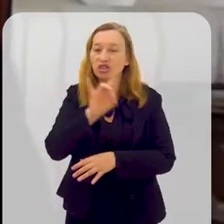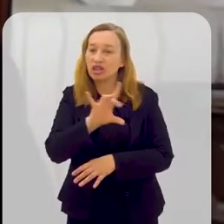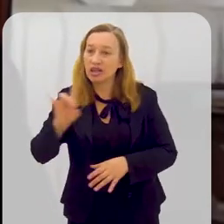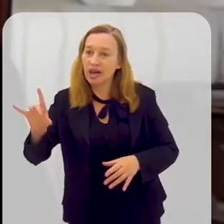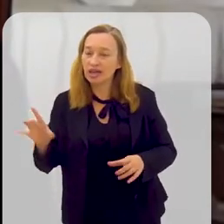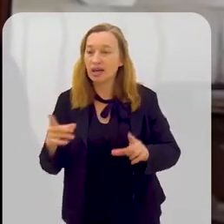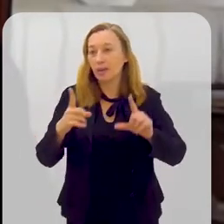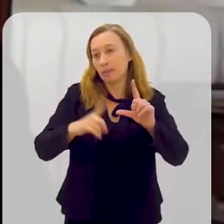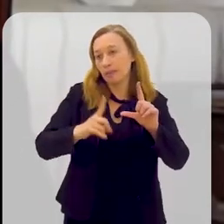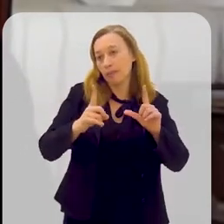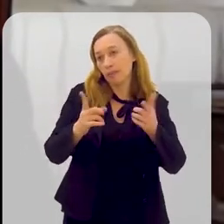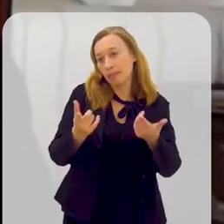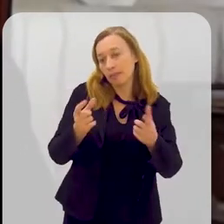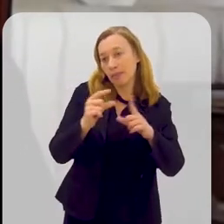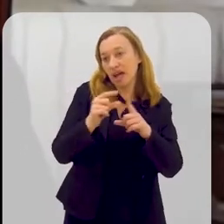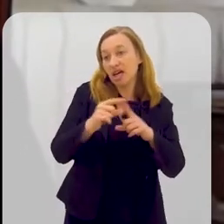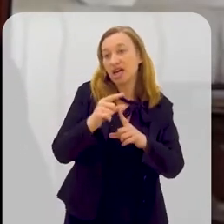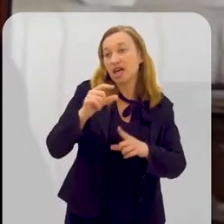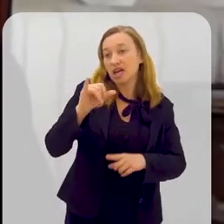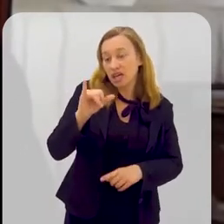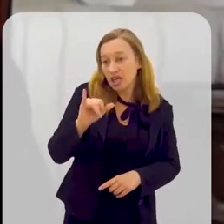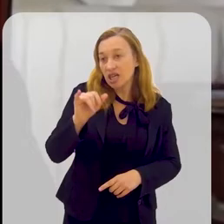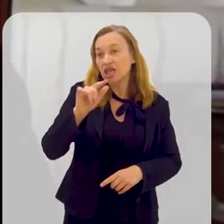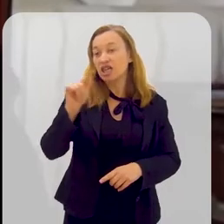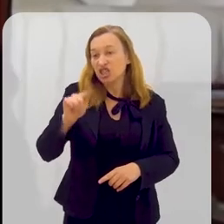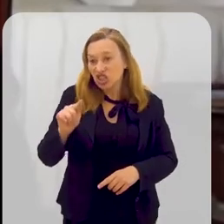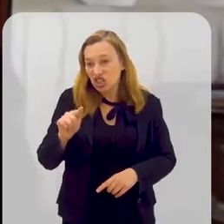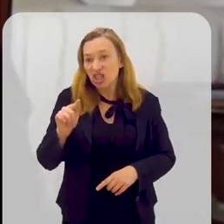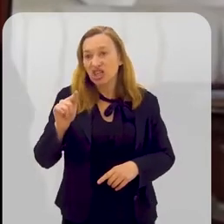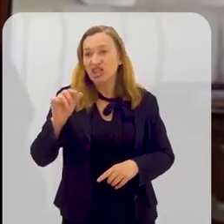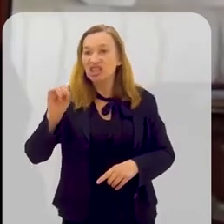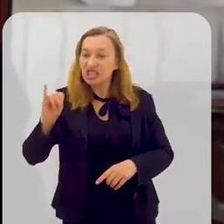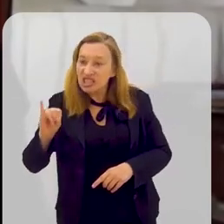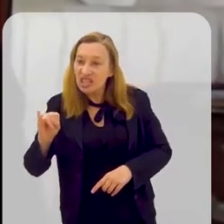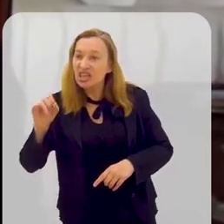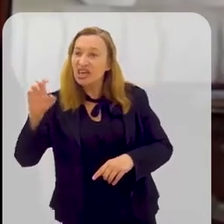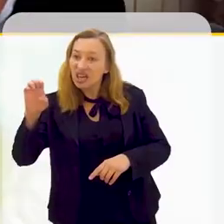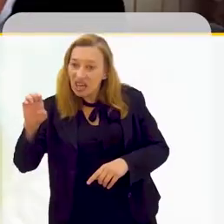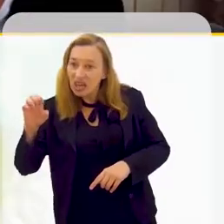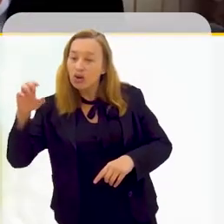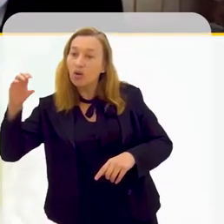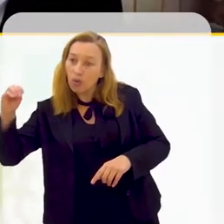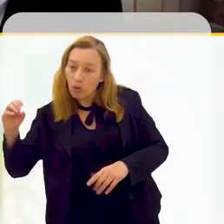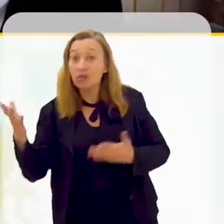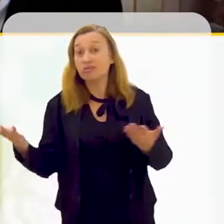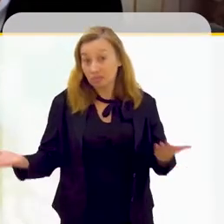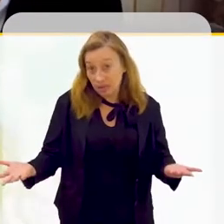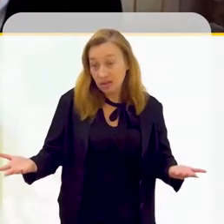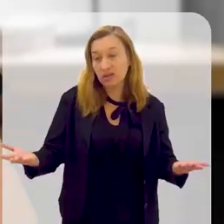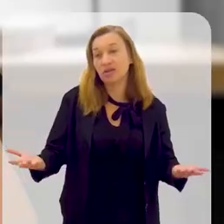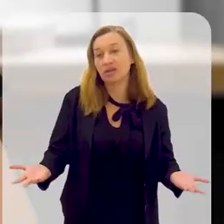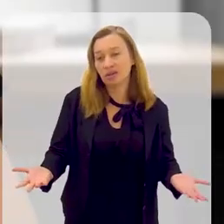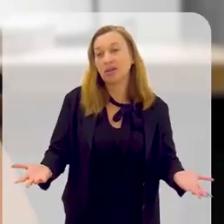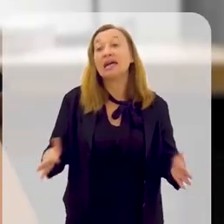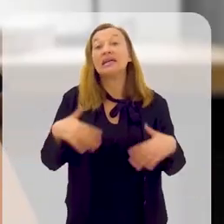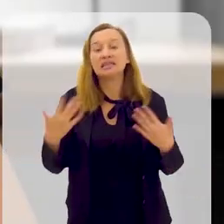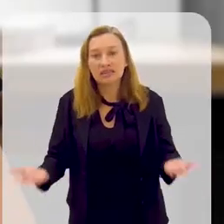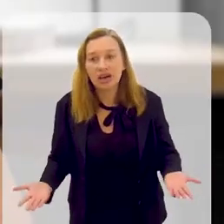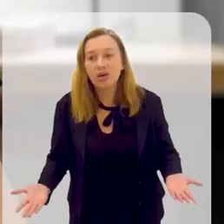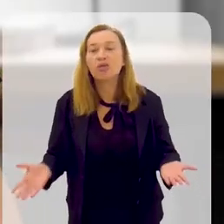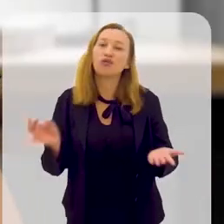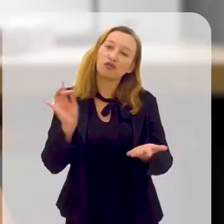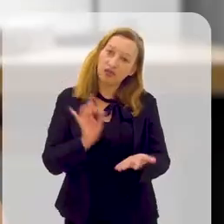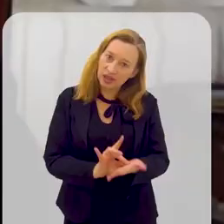palavra e se você entenderia você não entendeu o que eu estou falando